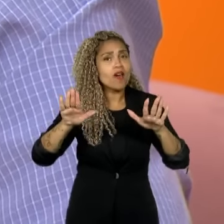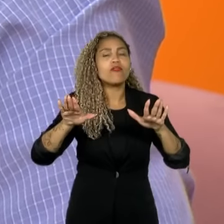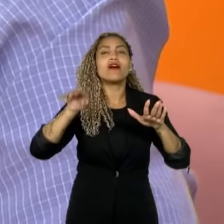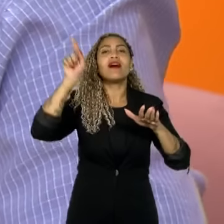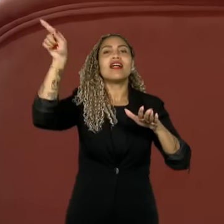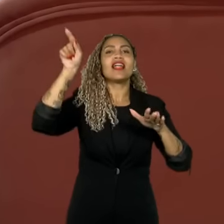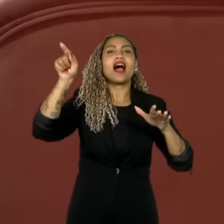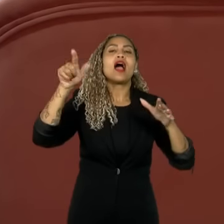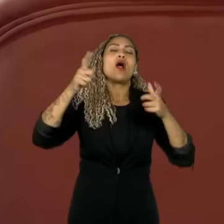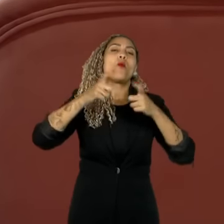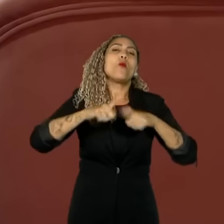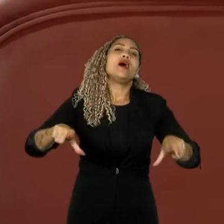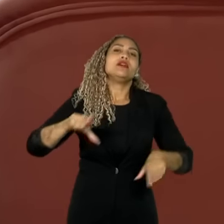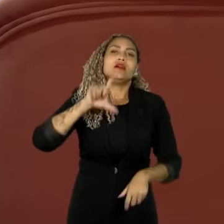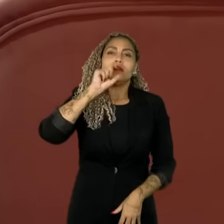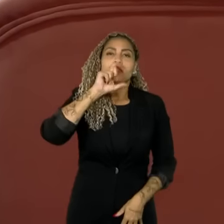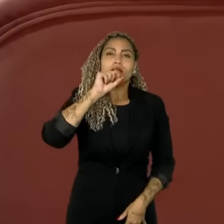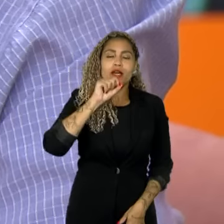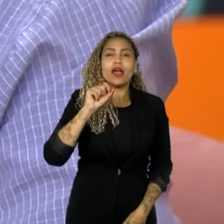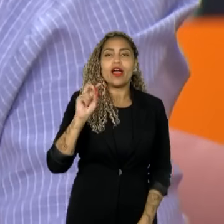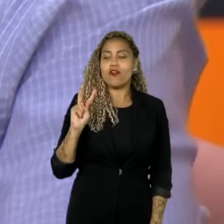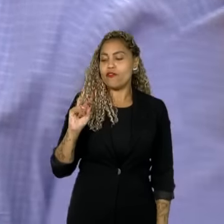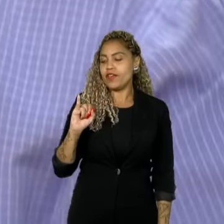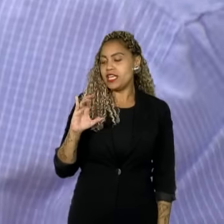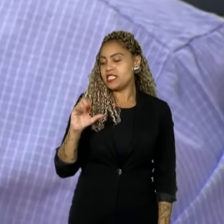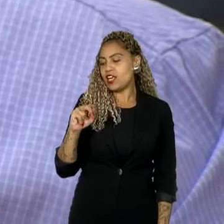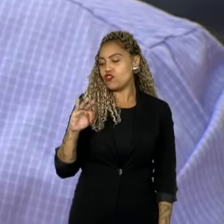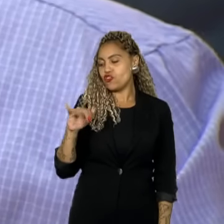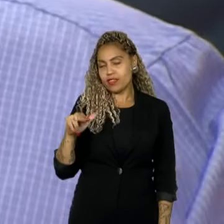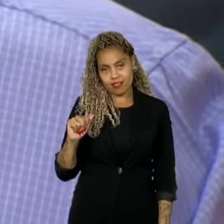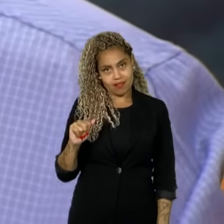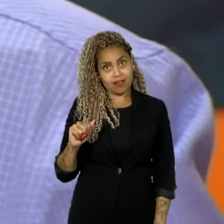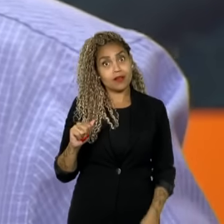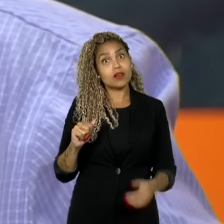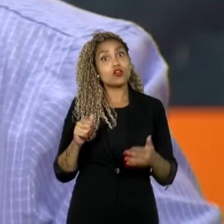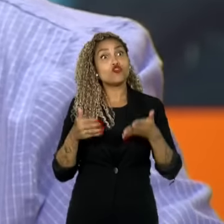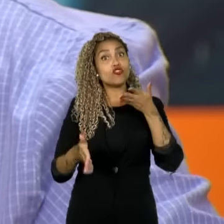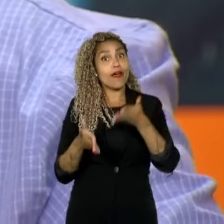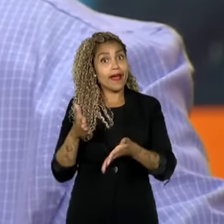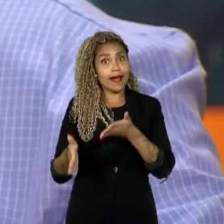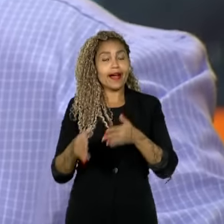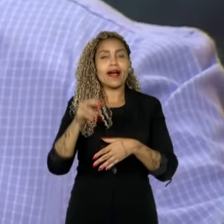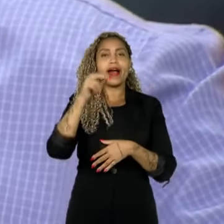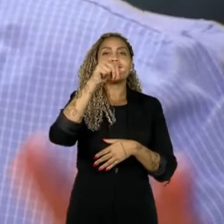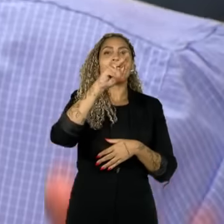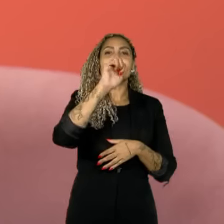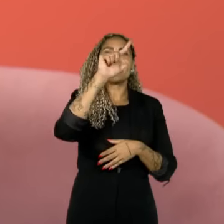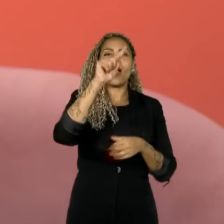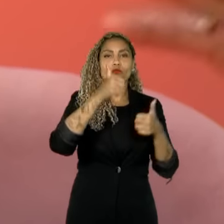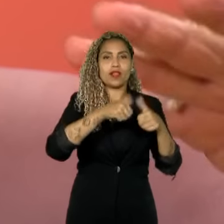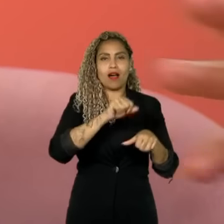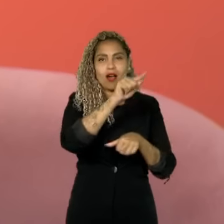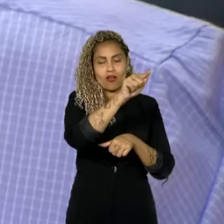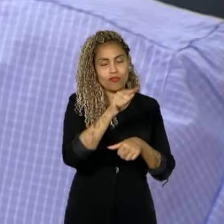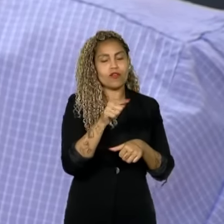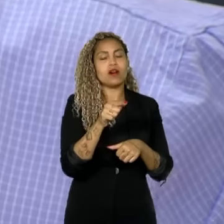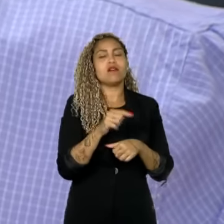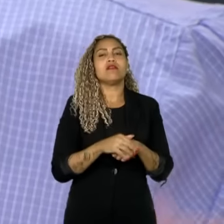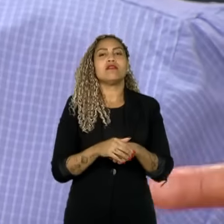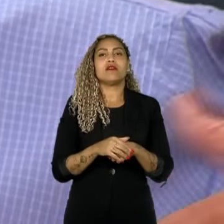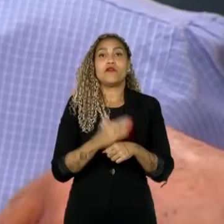Dona Vicentina, né, muitas vezes chegava, o Natal tava, era um botequim da tia Vicentina, né? Ele estava na